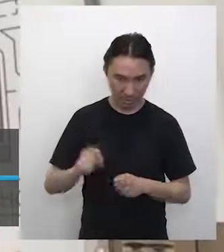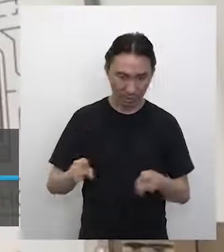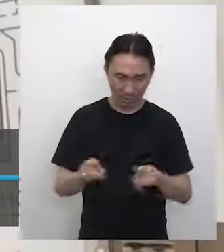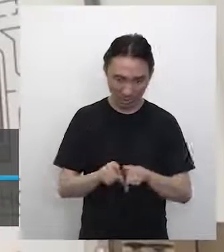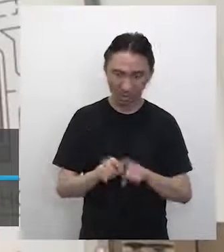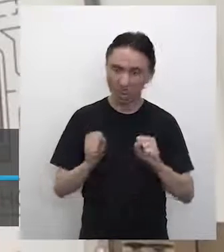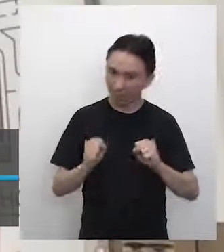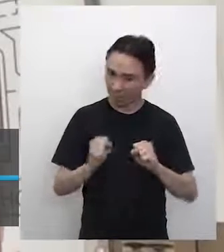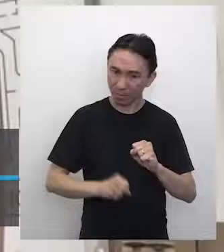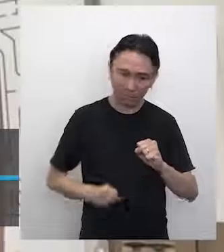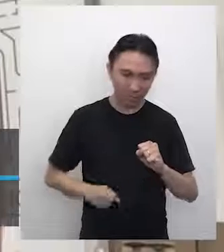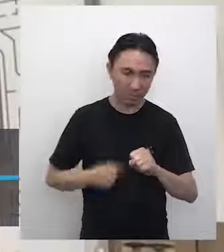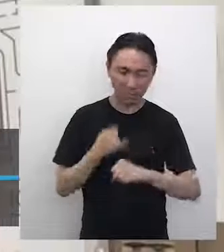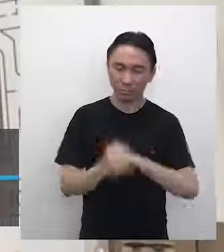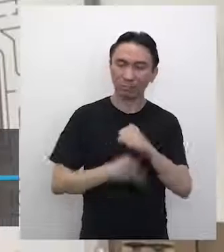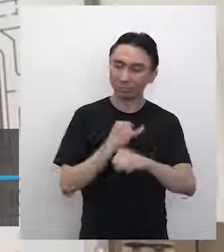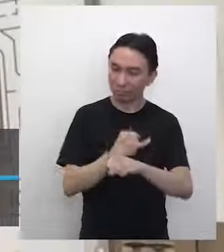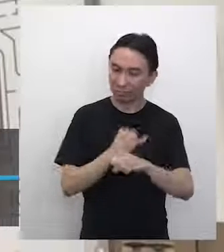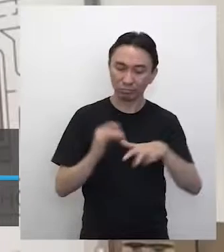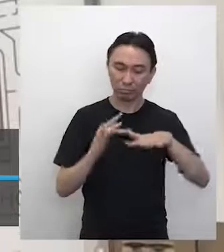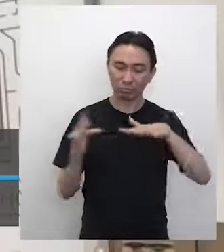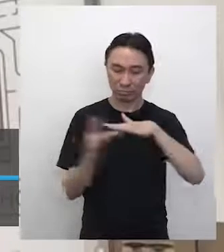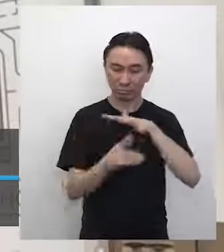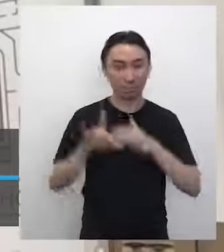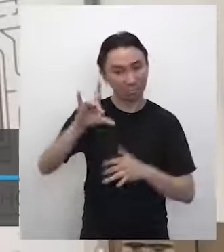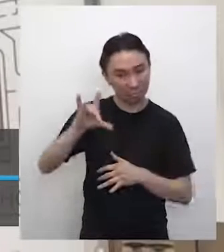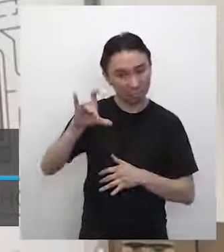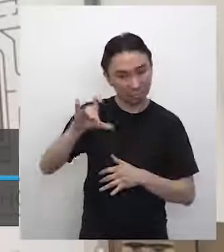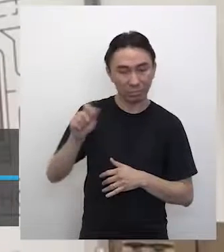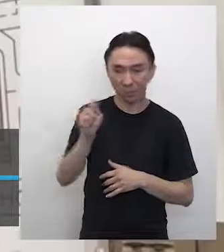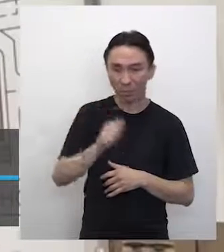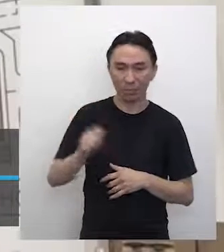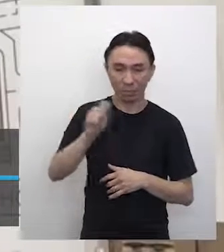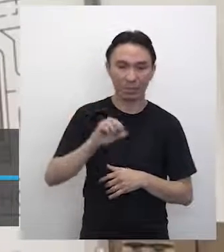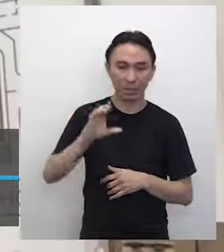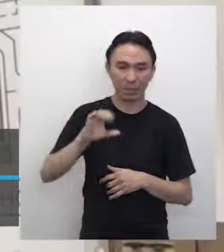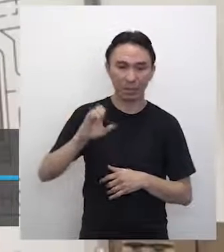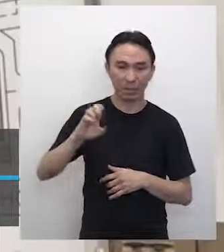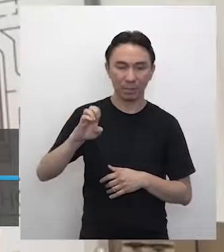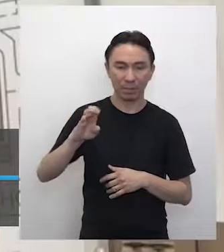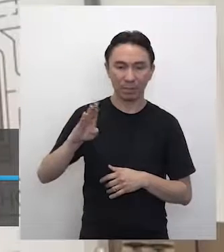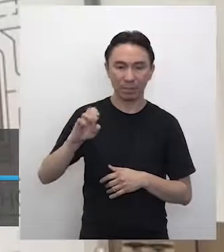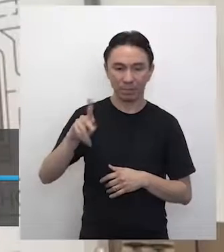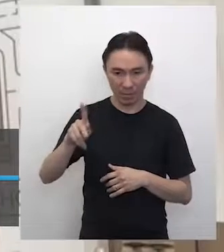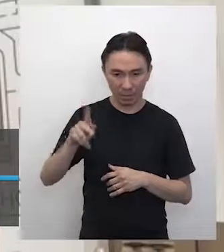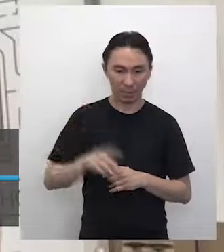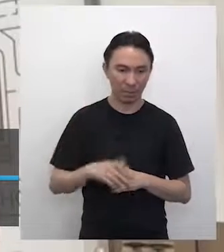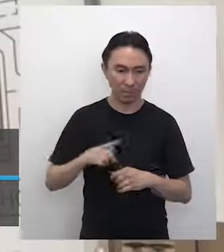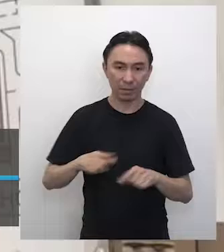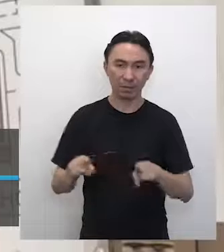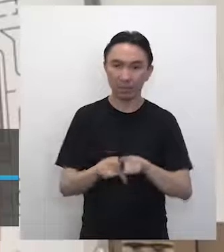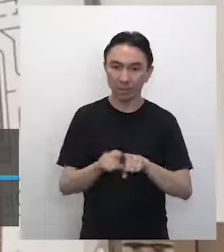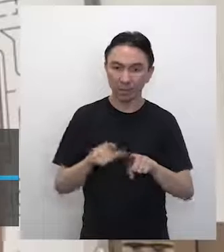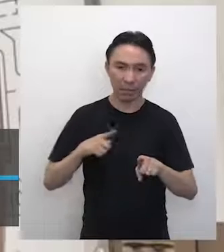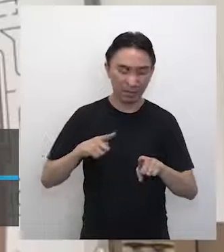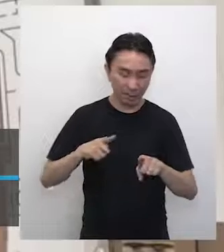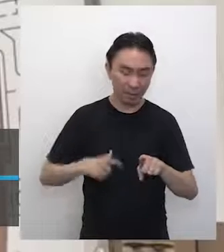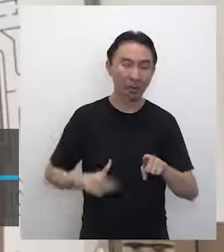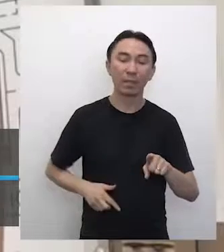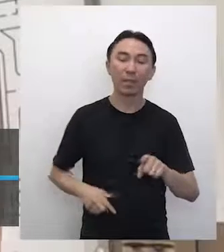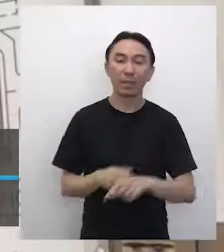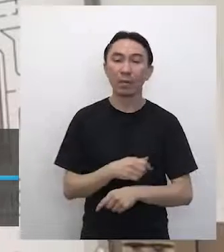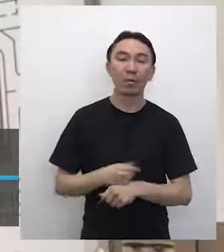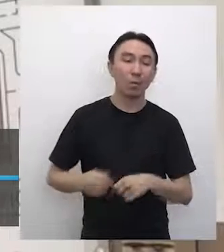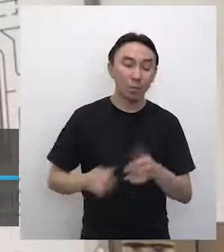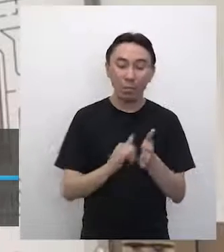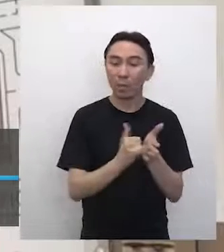pelo Instagram, né? @ciebp. Nosso WhatsApp 11 97544